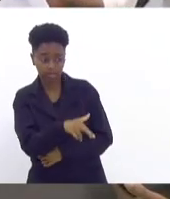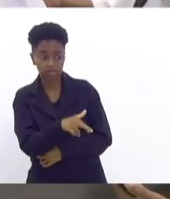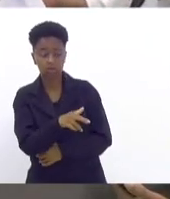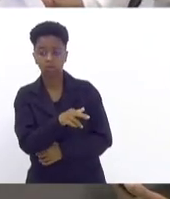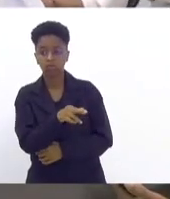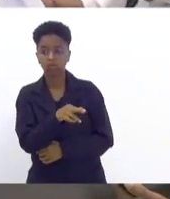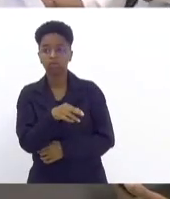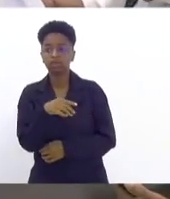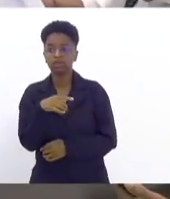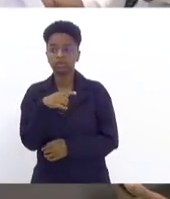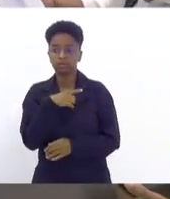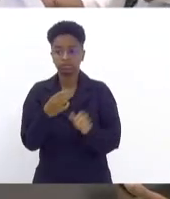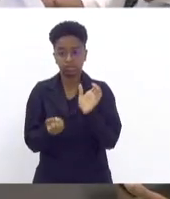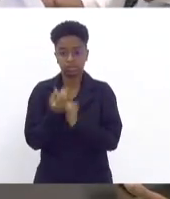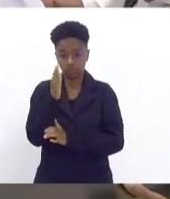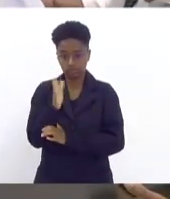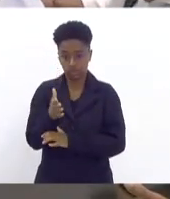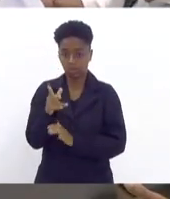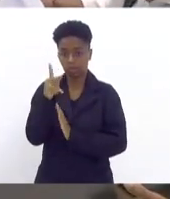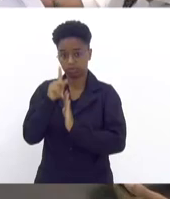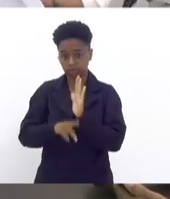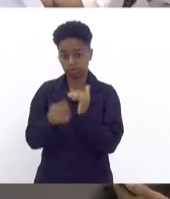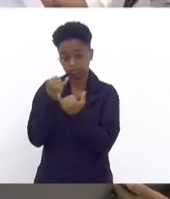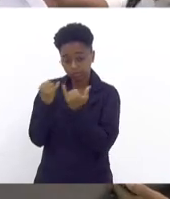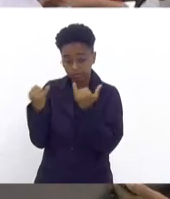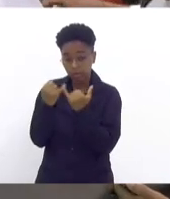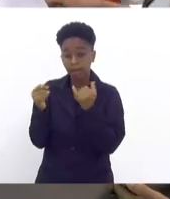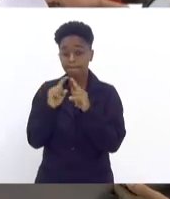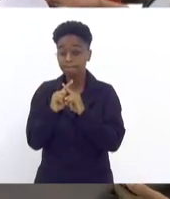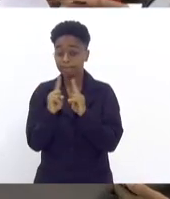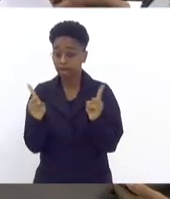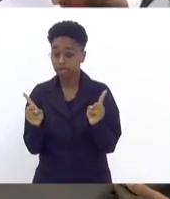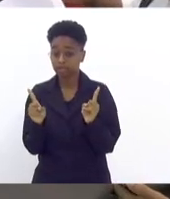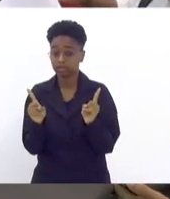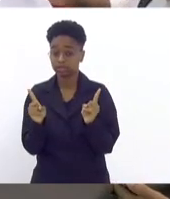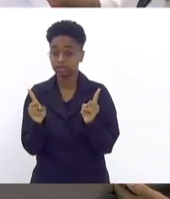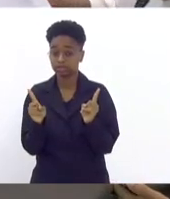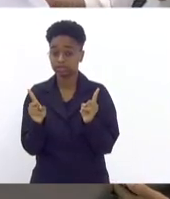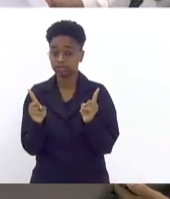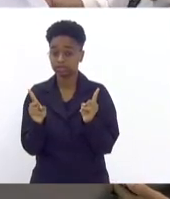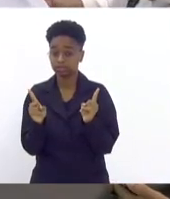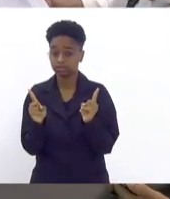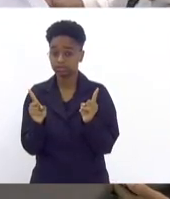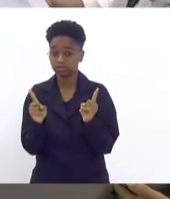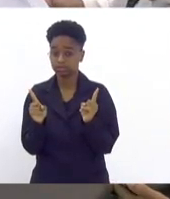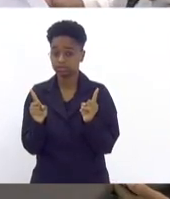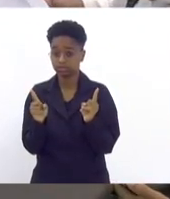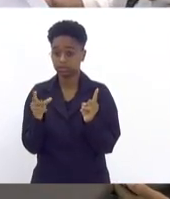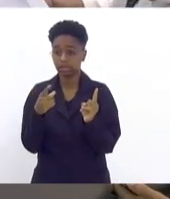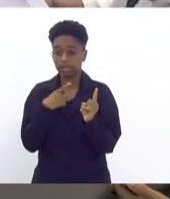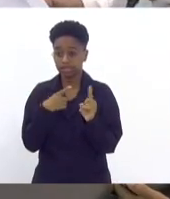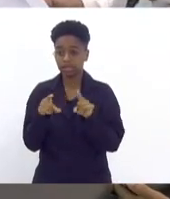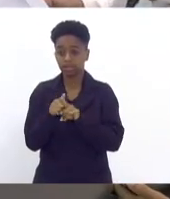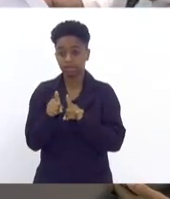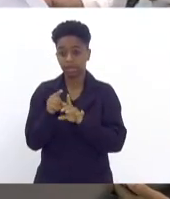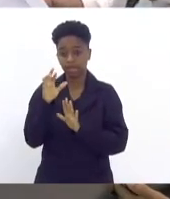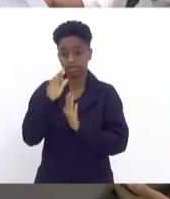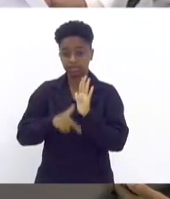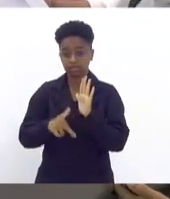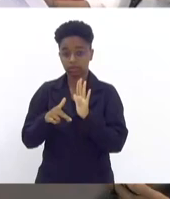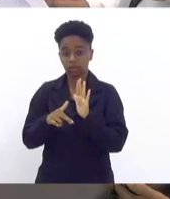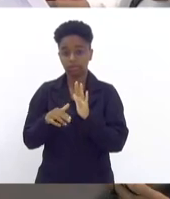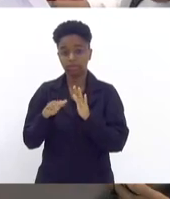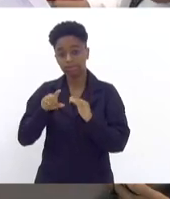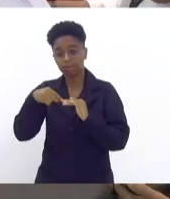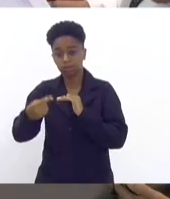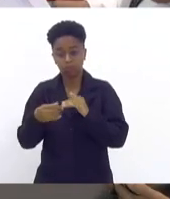mérito do projeto, que é muito próximo, mas... em que pese também ele está em redação do vencido, ele foi arquivado no